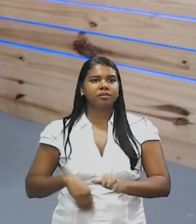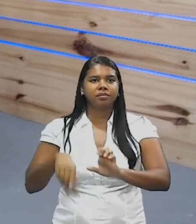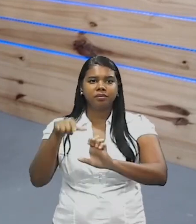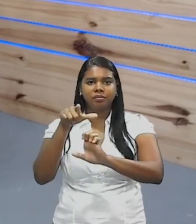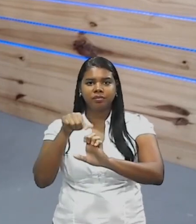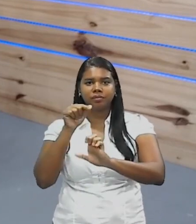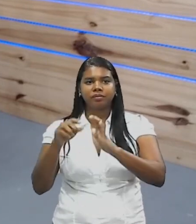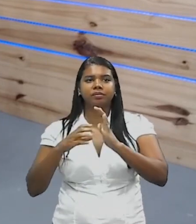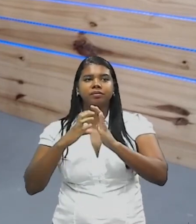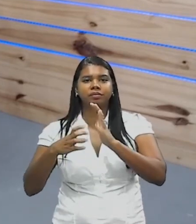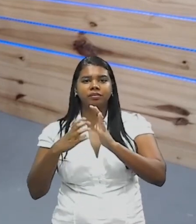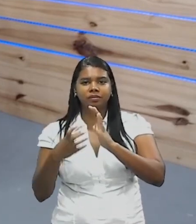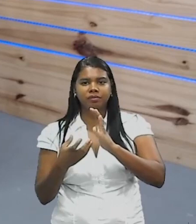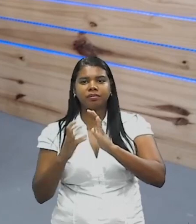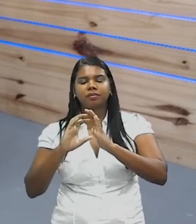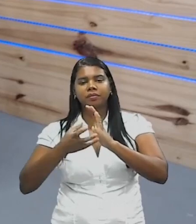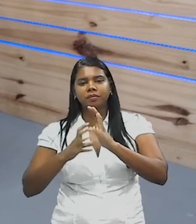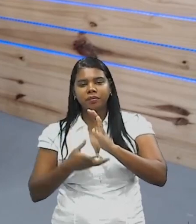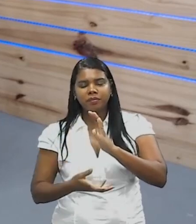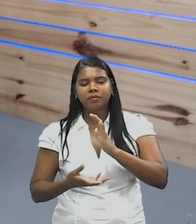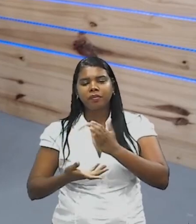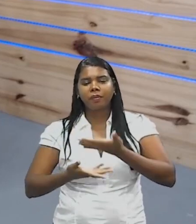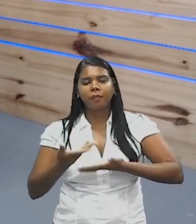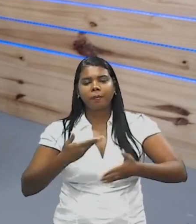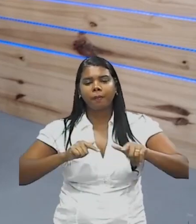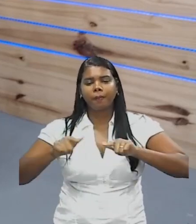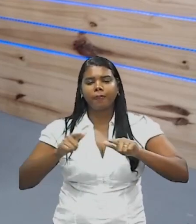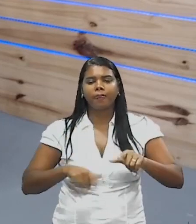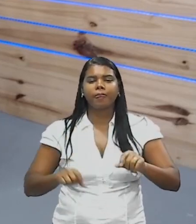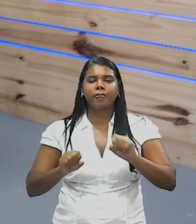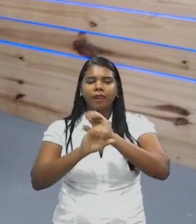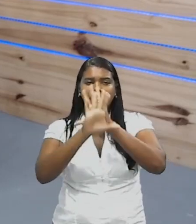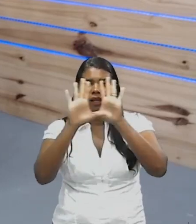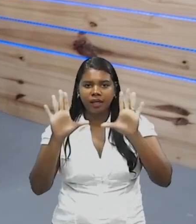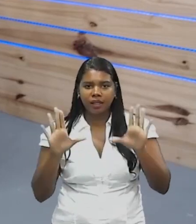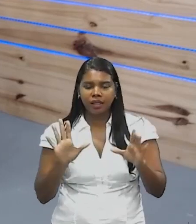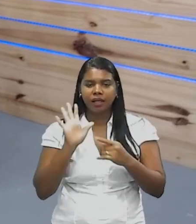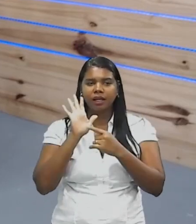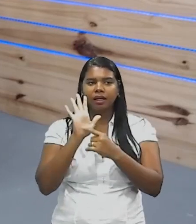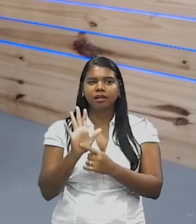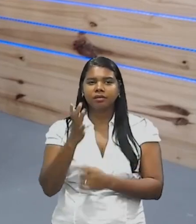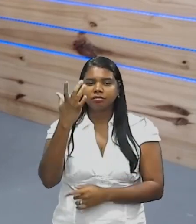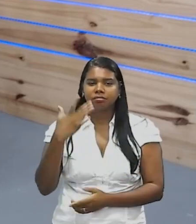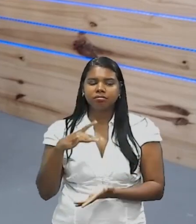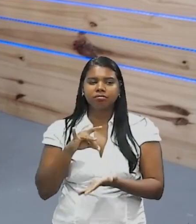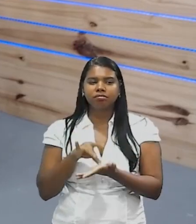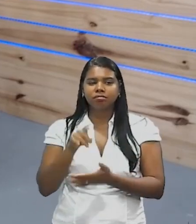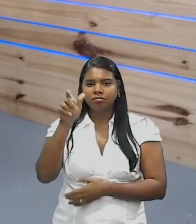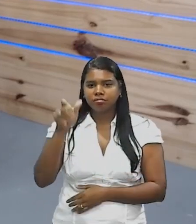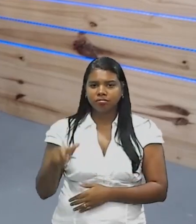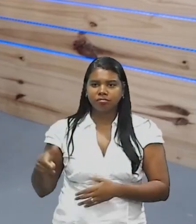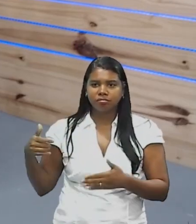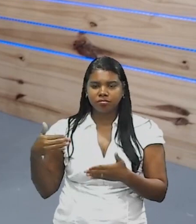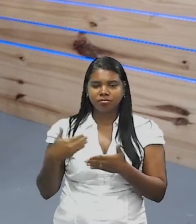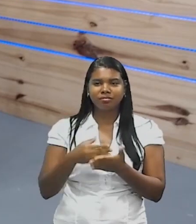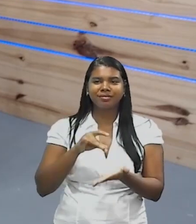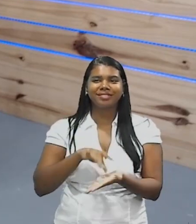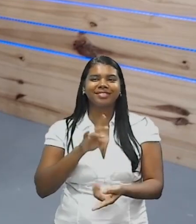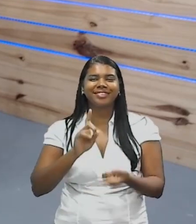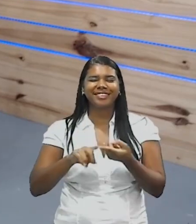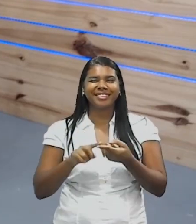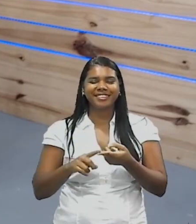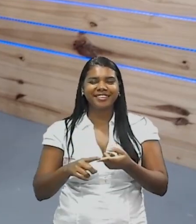tem que ser baseado em um relacionamento transparente e sincero com o cliente. A partir do momento que há